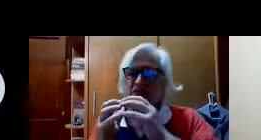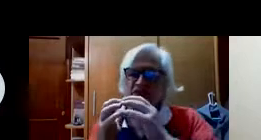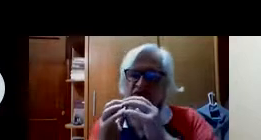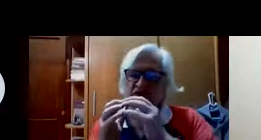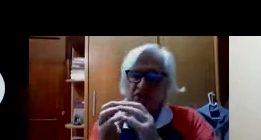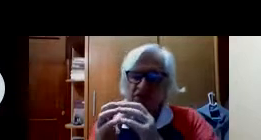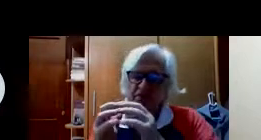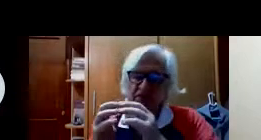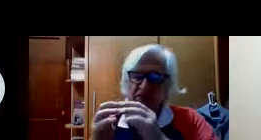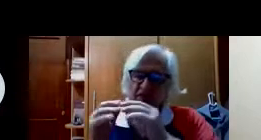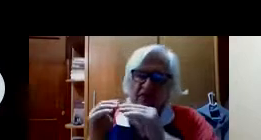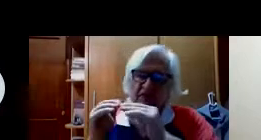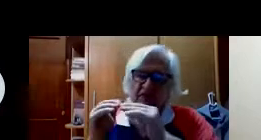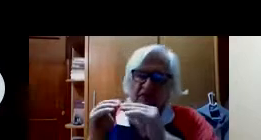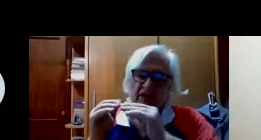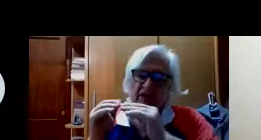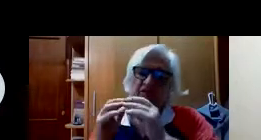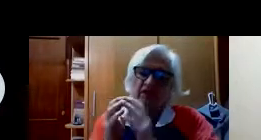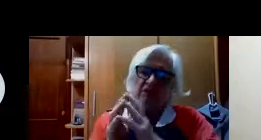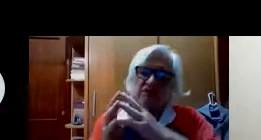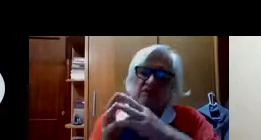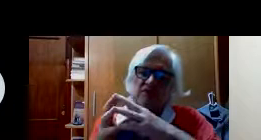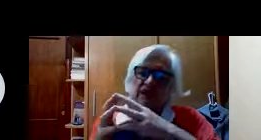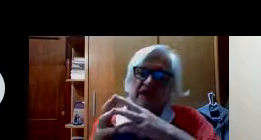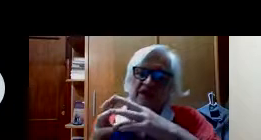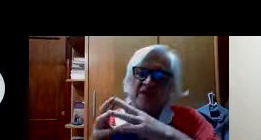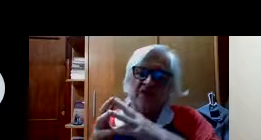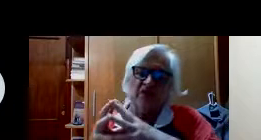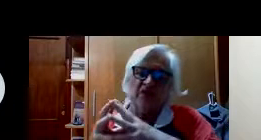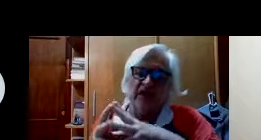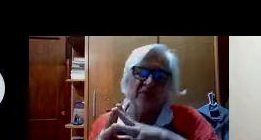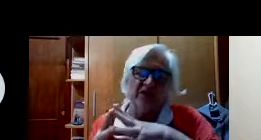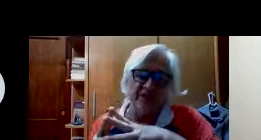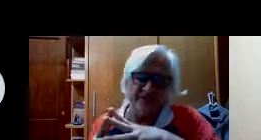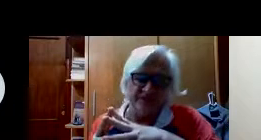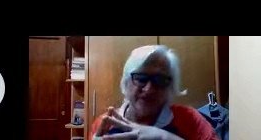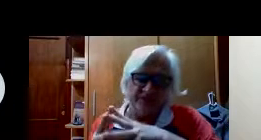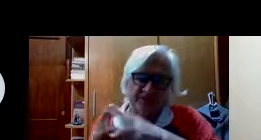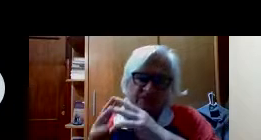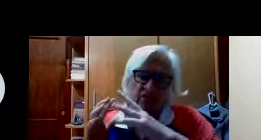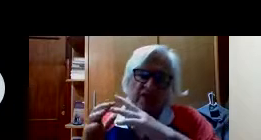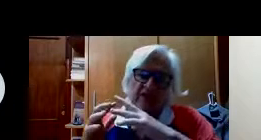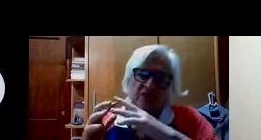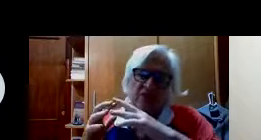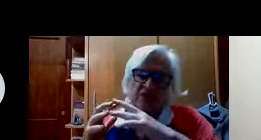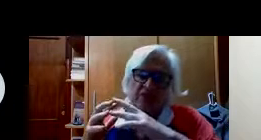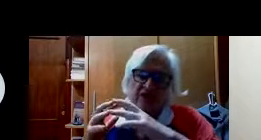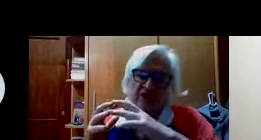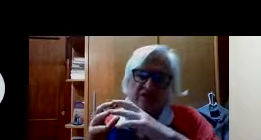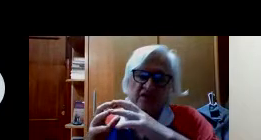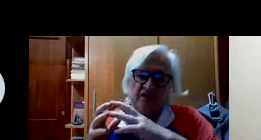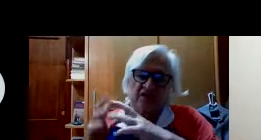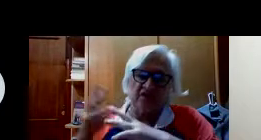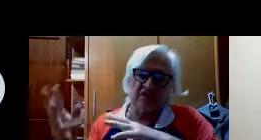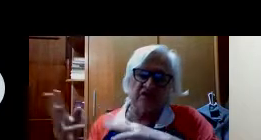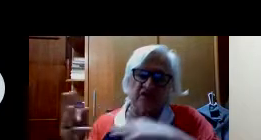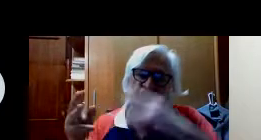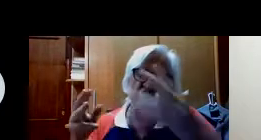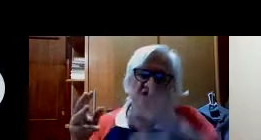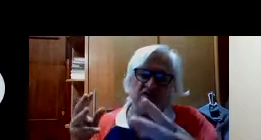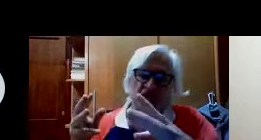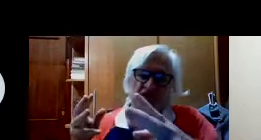se liga com o oxigênio, ele forma um cara chamado alumina, que é o Al2O3. Então, eu